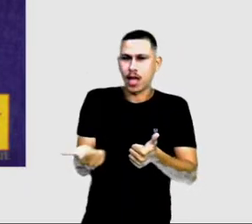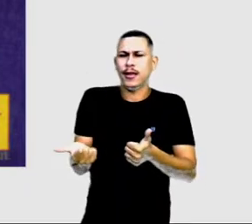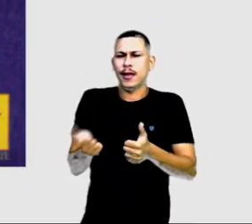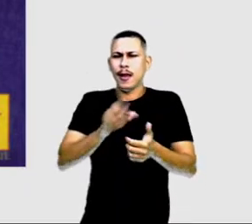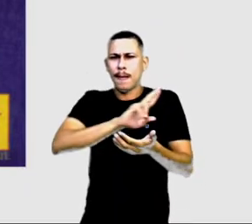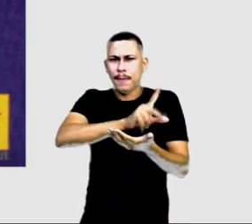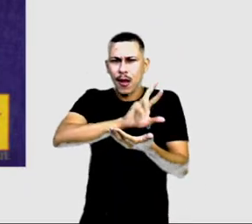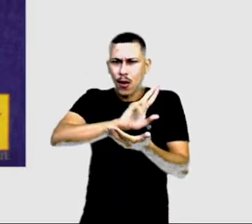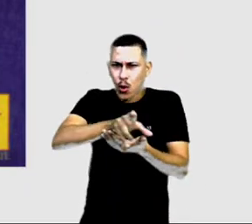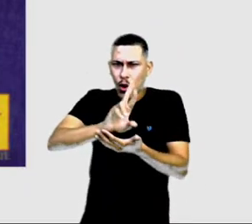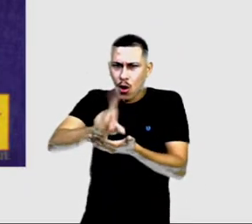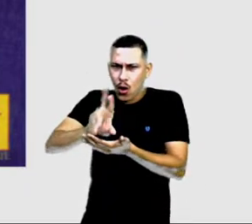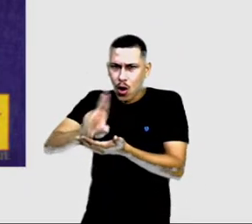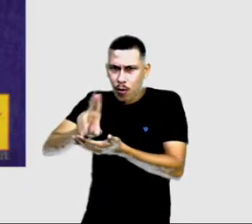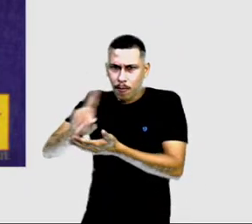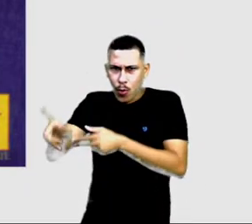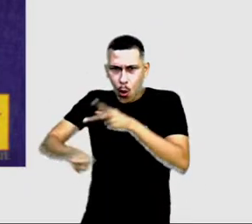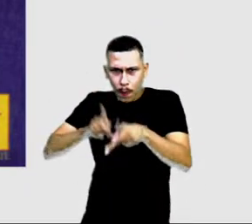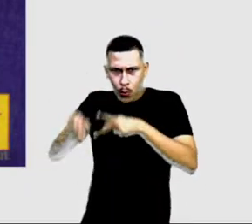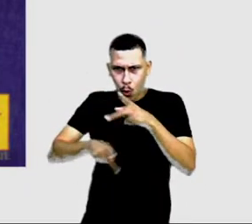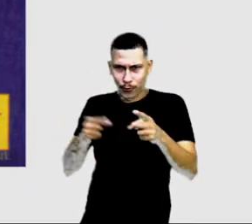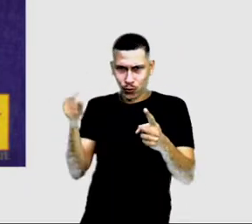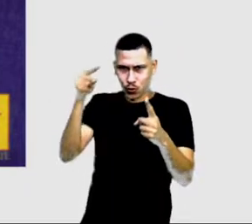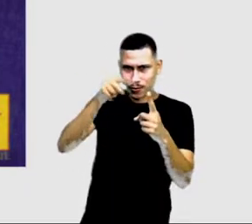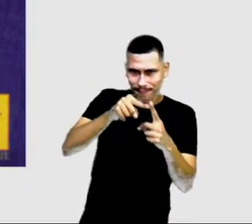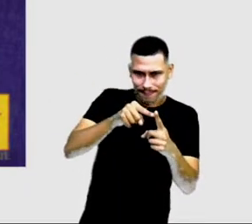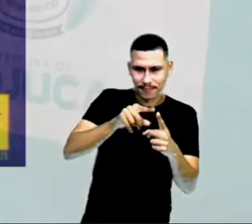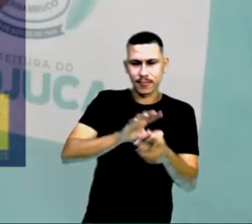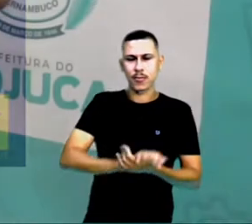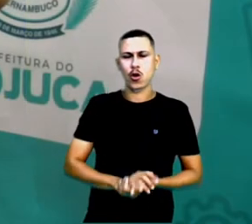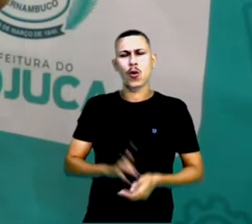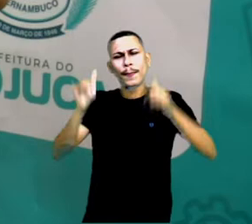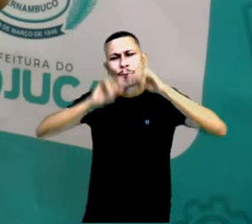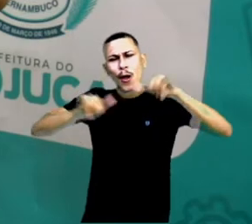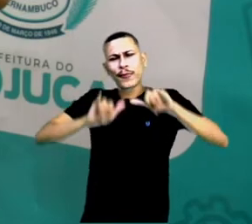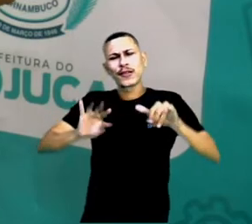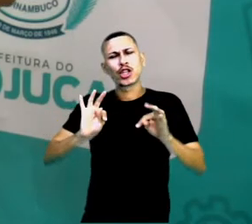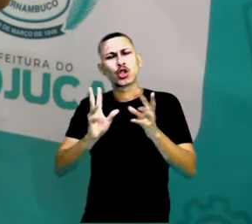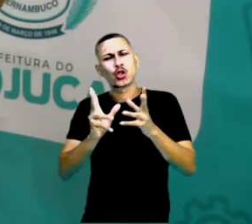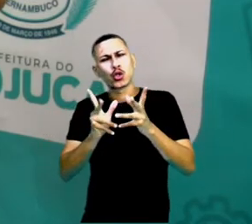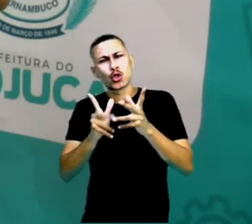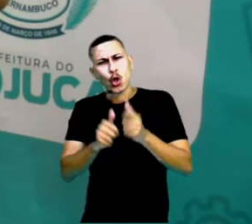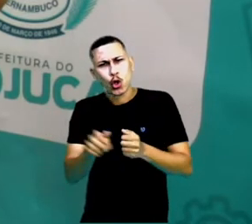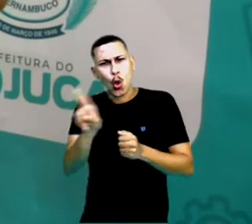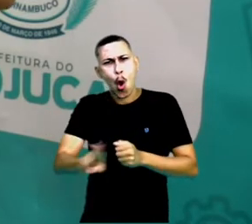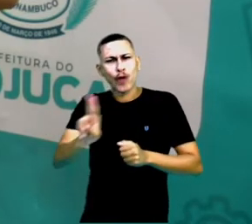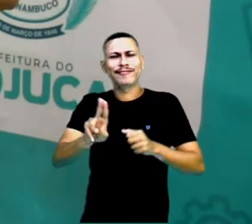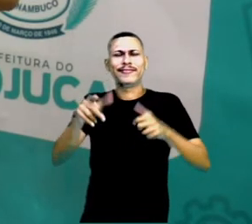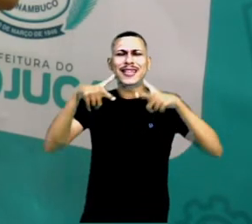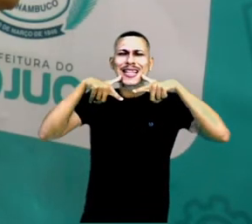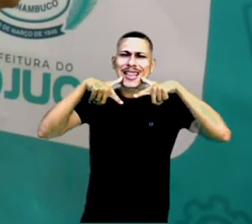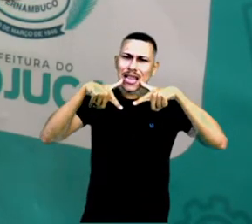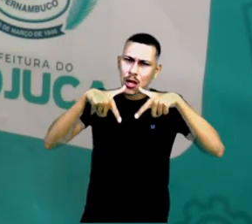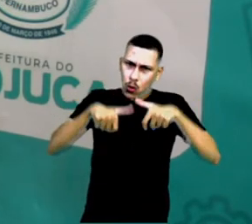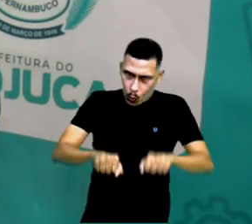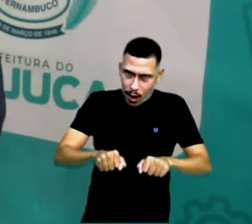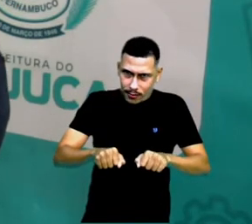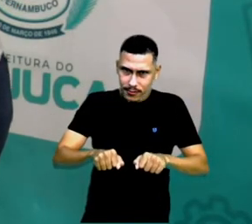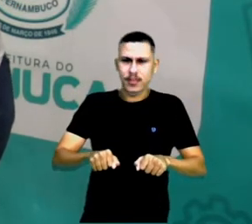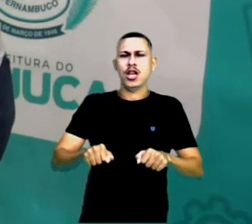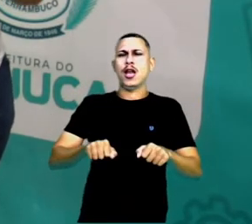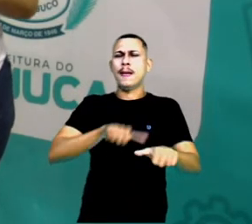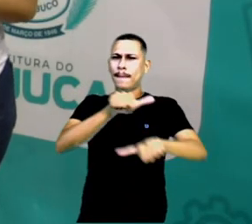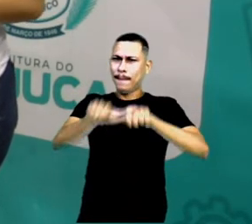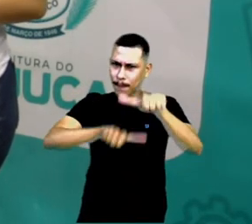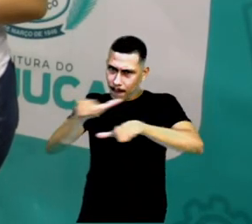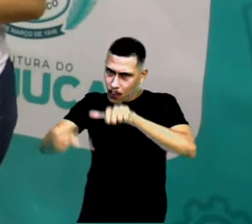acordo com o público a que se pretende atingir. Então, toda publicidade ela vai ter uma linguagem modificada de acordo com o seu